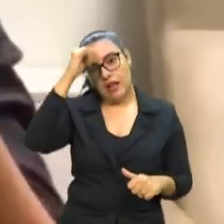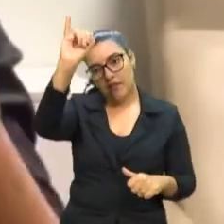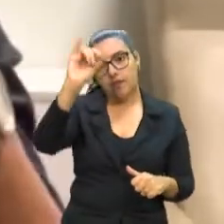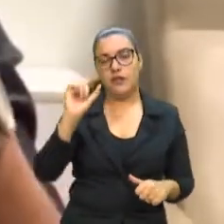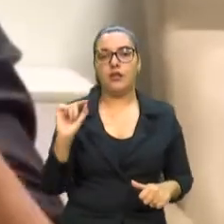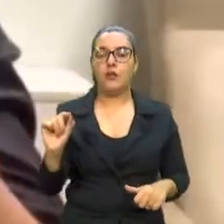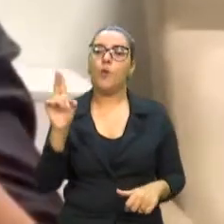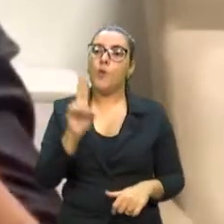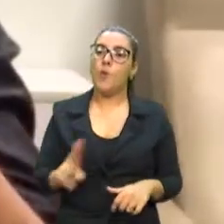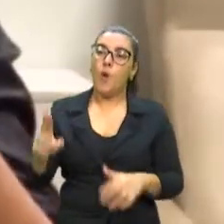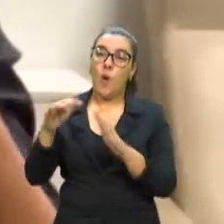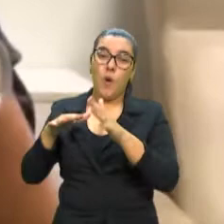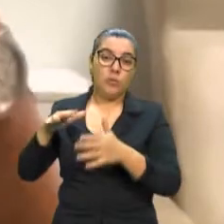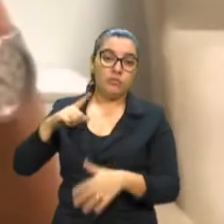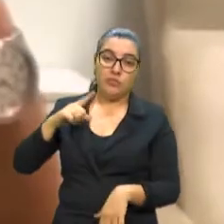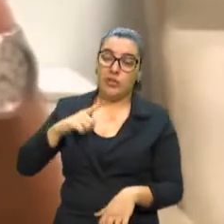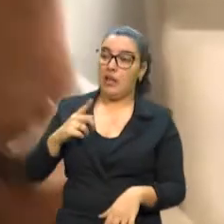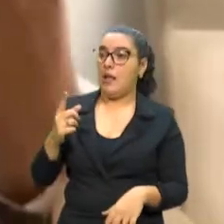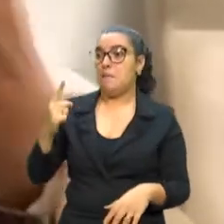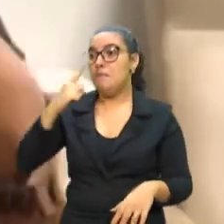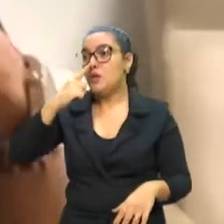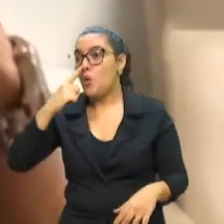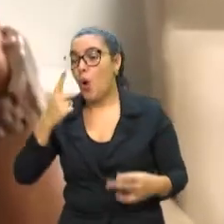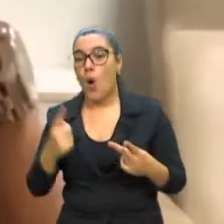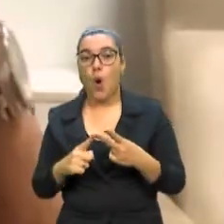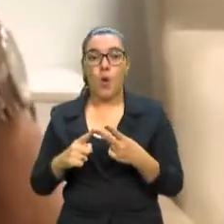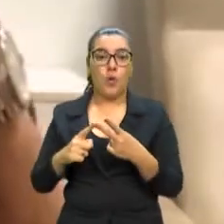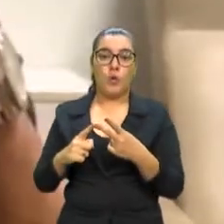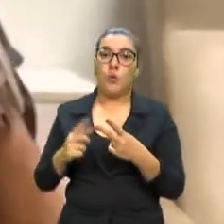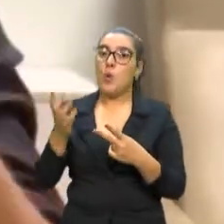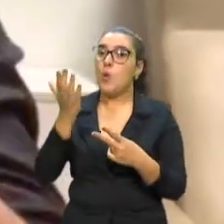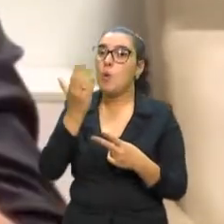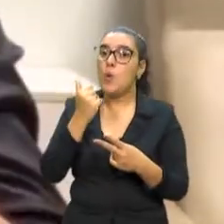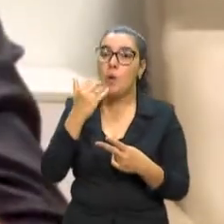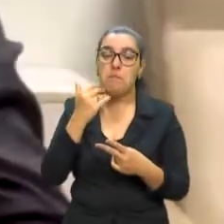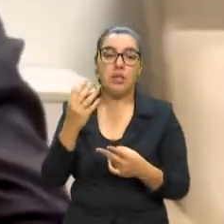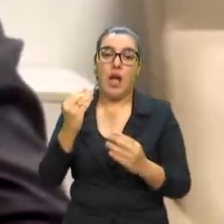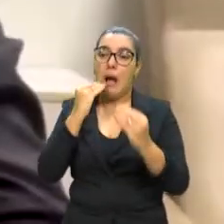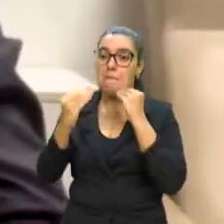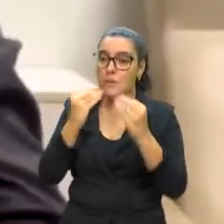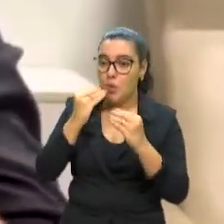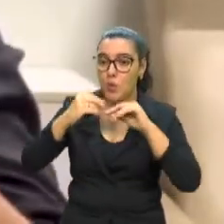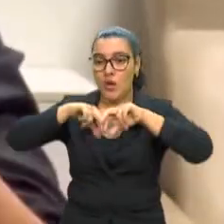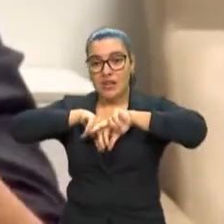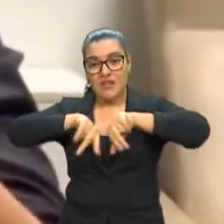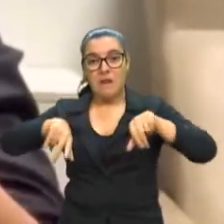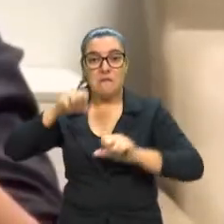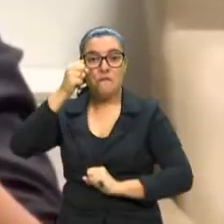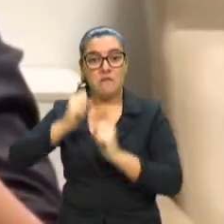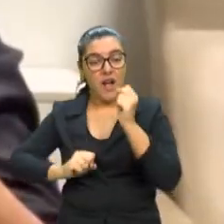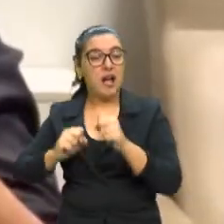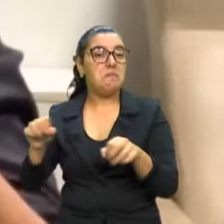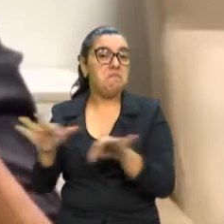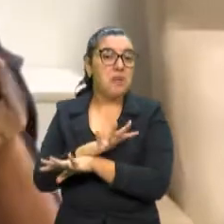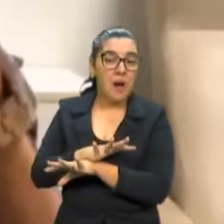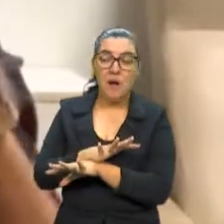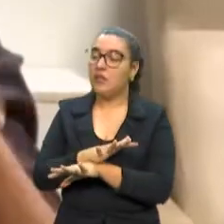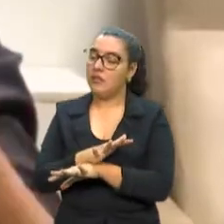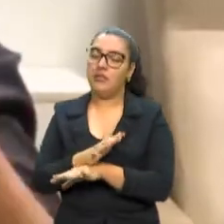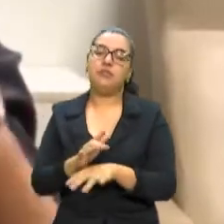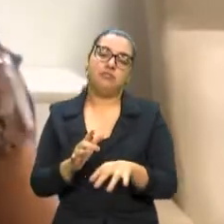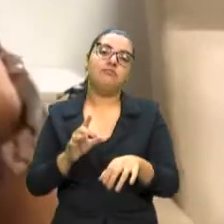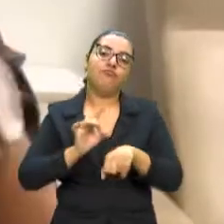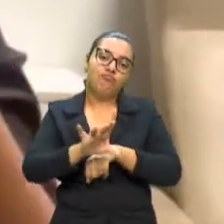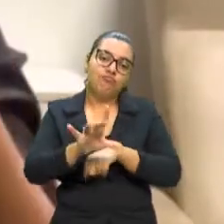consumo excessivo de biscoitos, fast foods e alimentos industrializados. Essa é uma dica bem interessante para quem quer manter